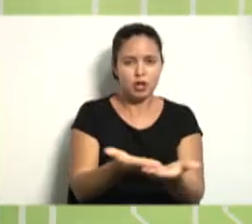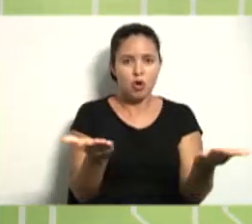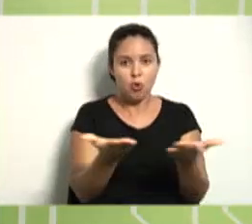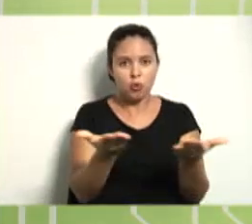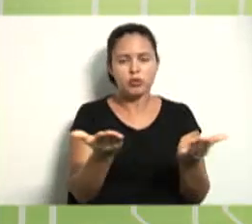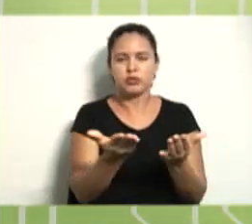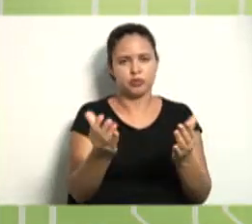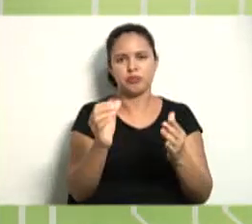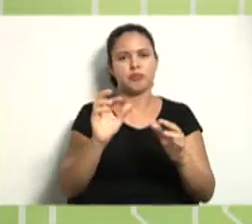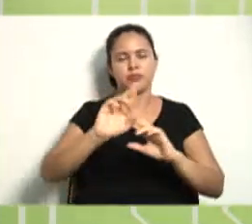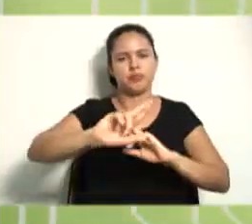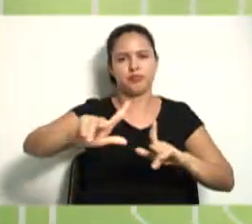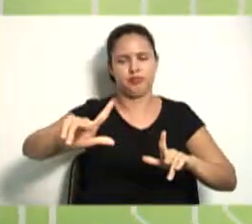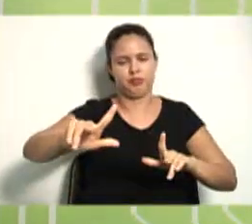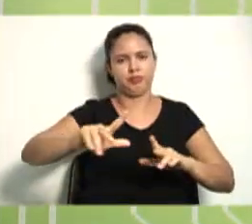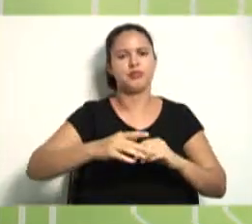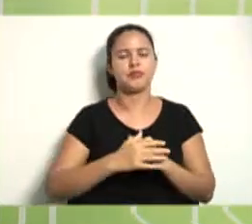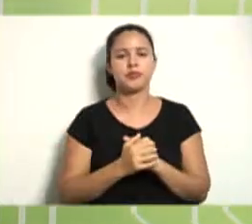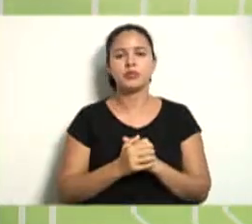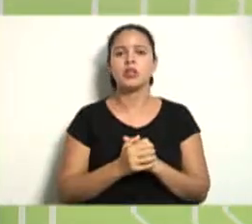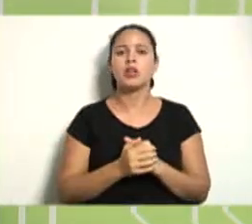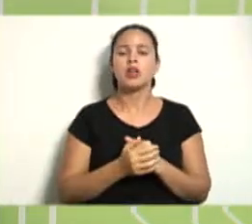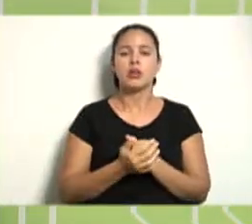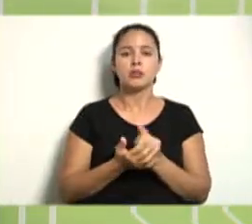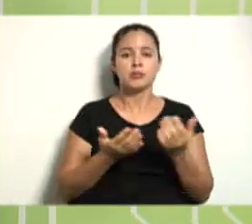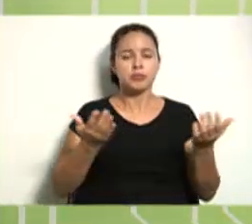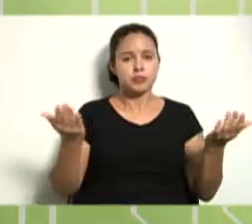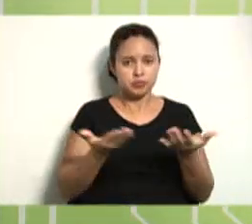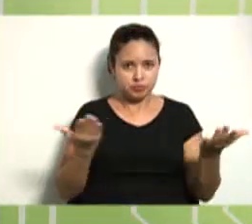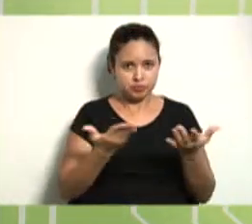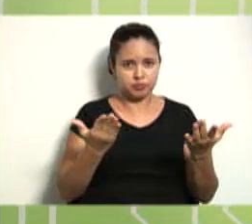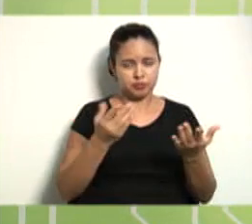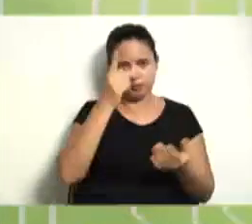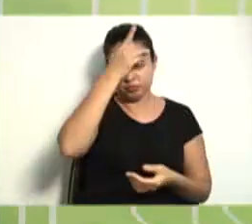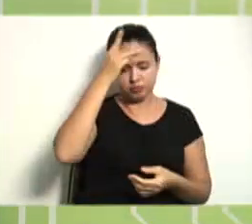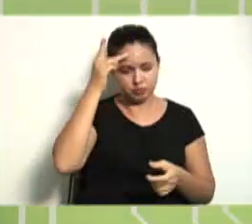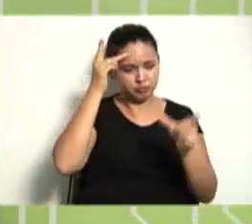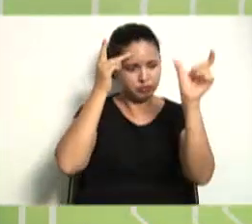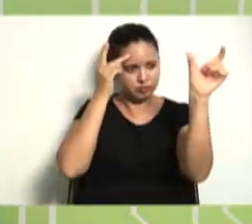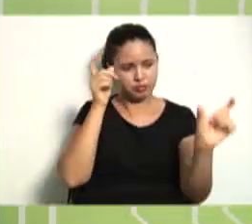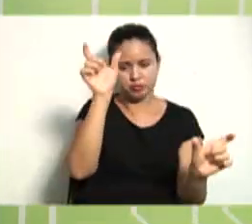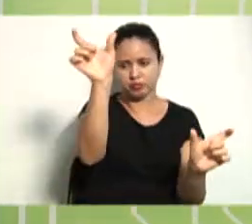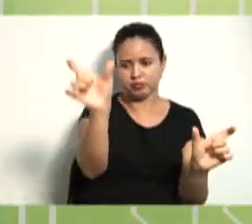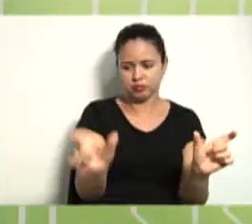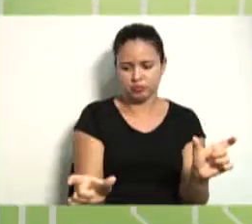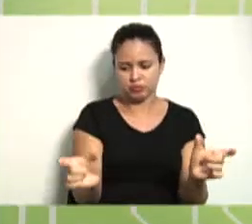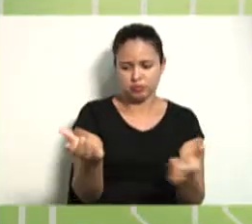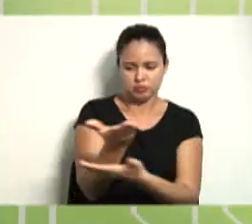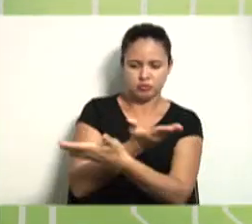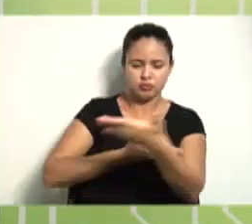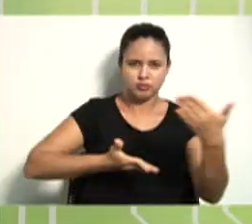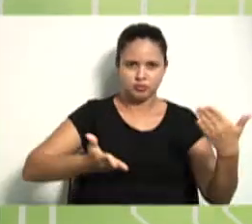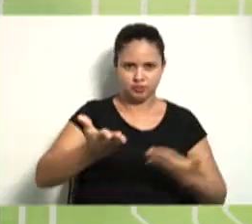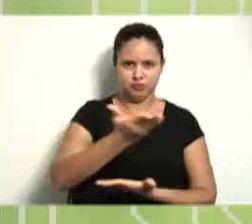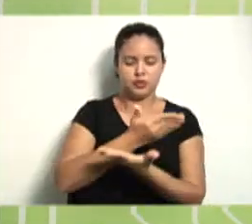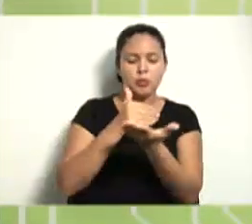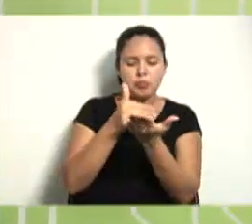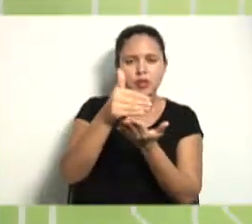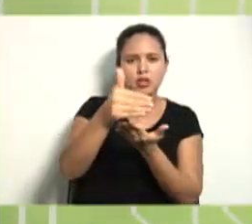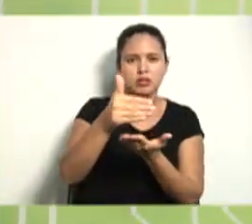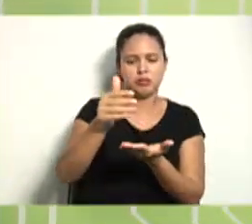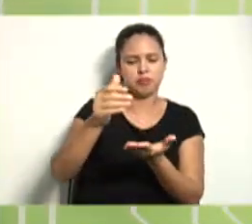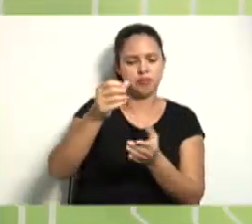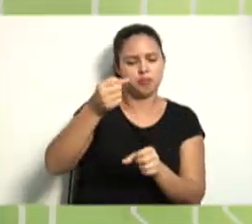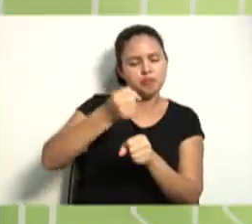se relacionam uns com os outros vão construir a sociedade, vão construir as formas de trabalho, vão